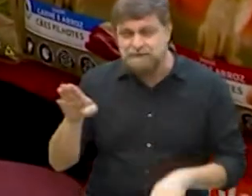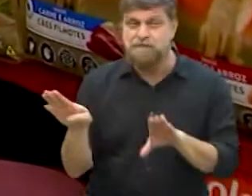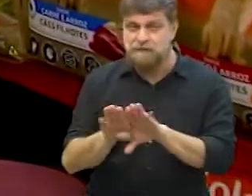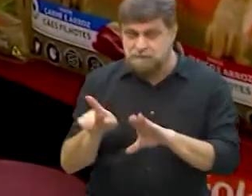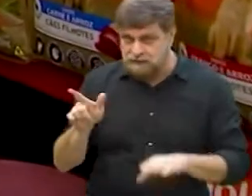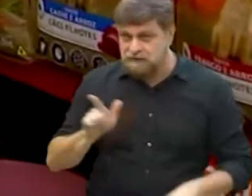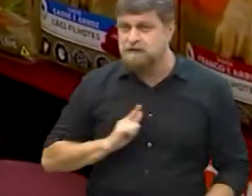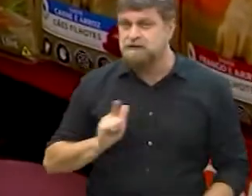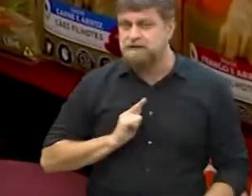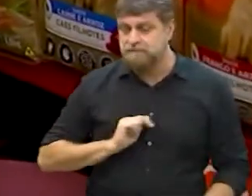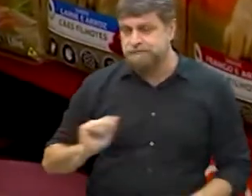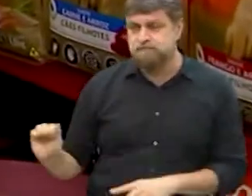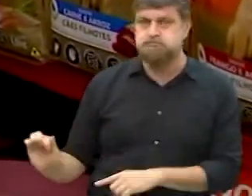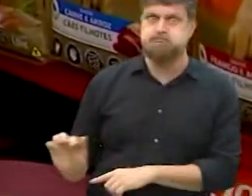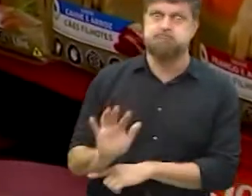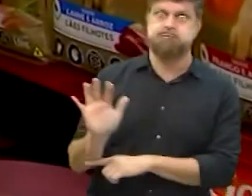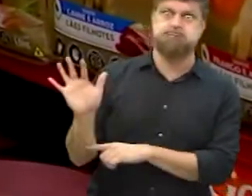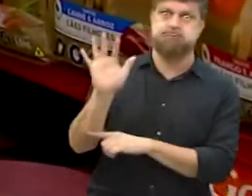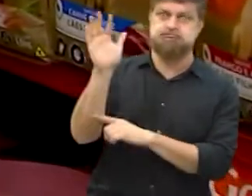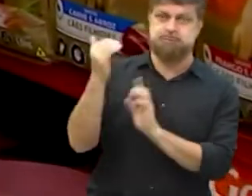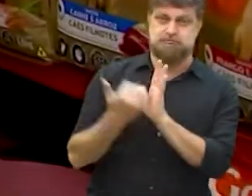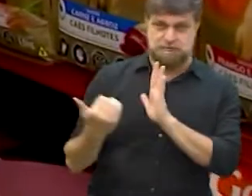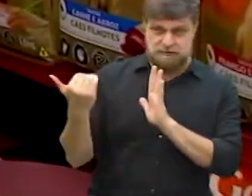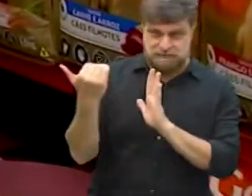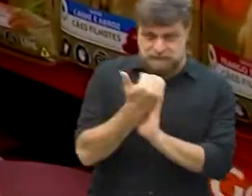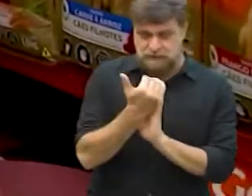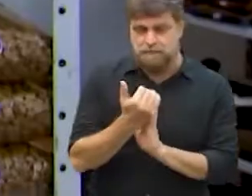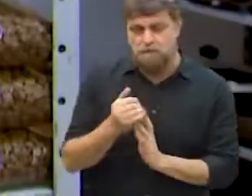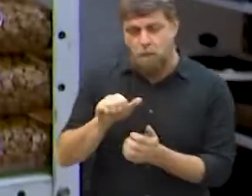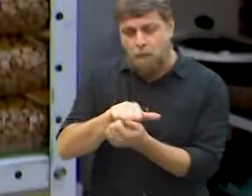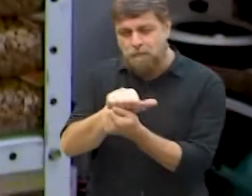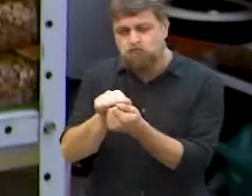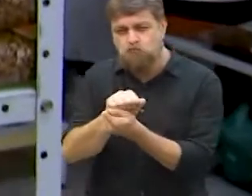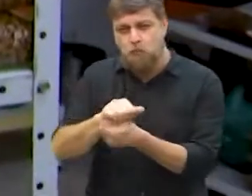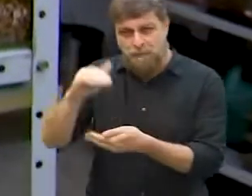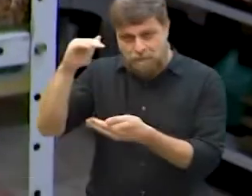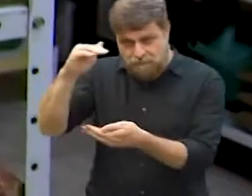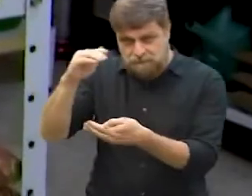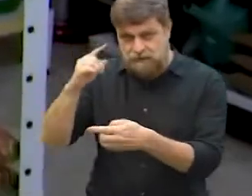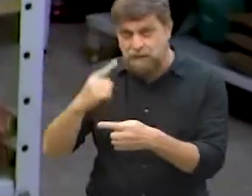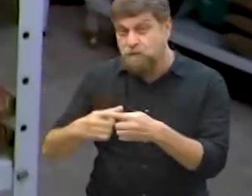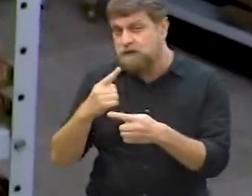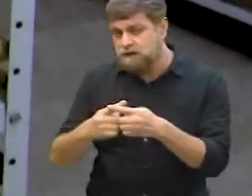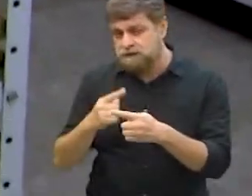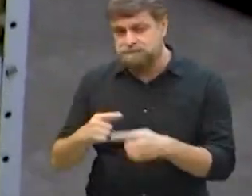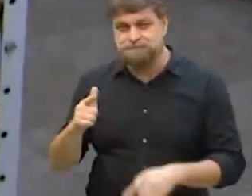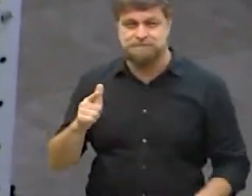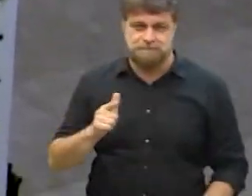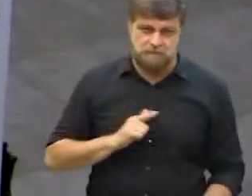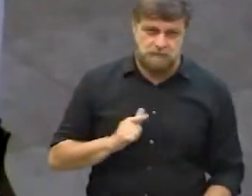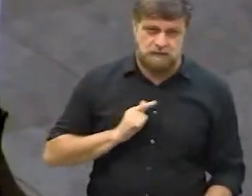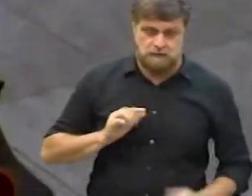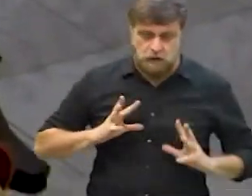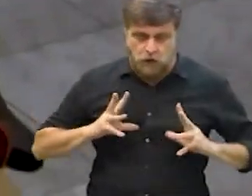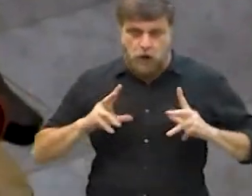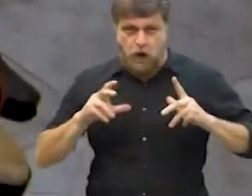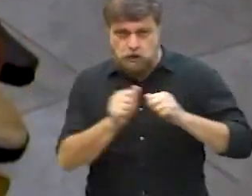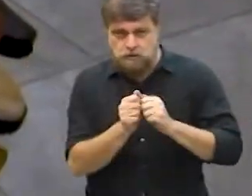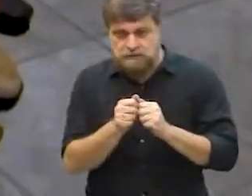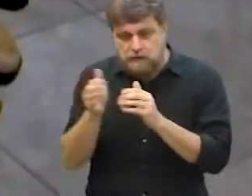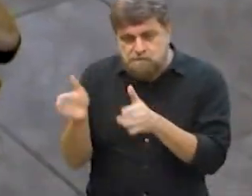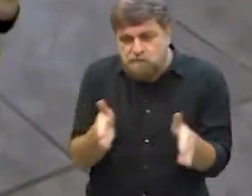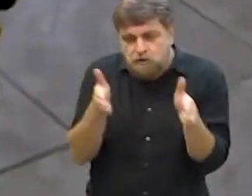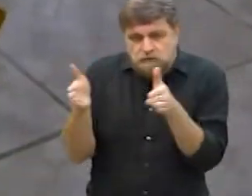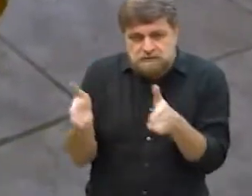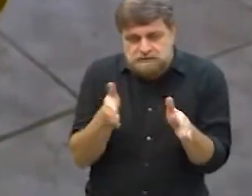o item também que mais tem tido preço aí elevado. Esse aumento da ração está ligado a vários setores. Isso